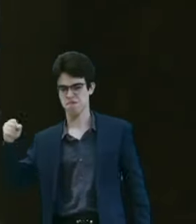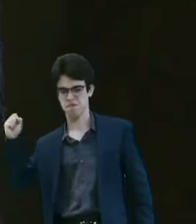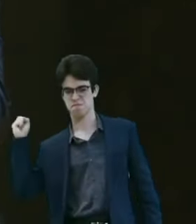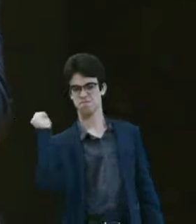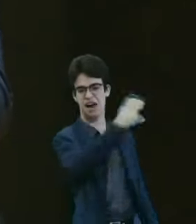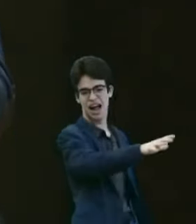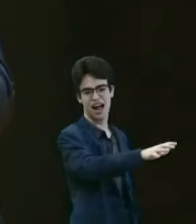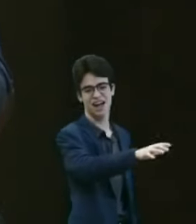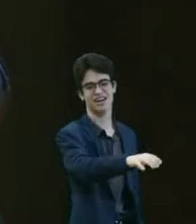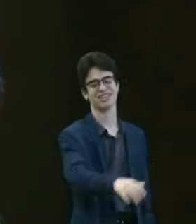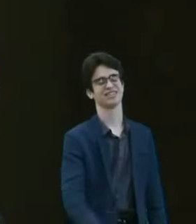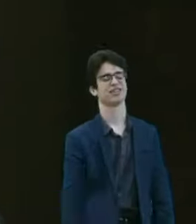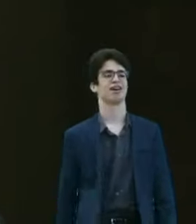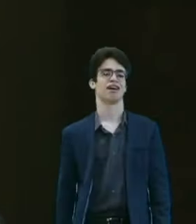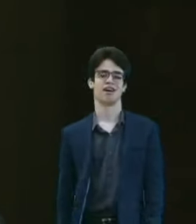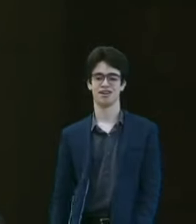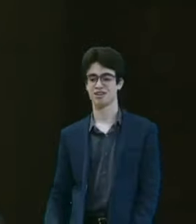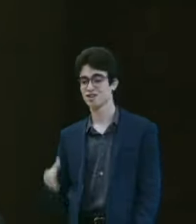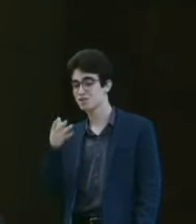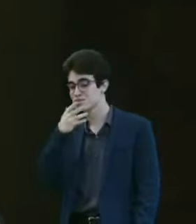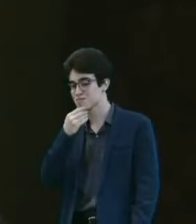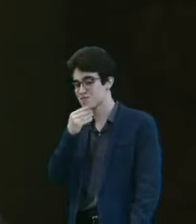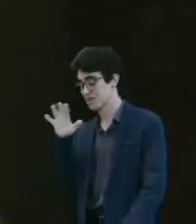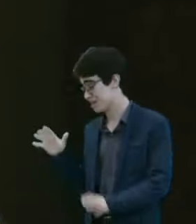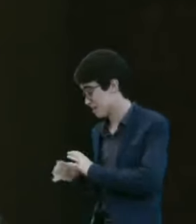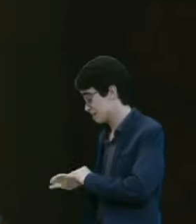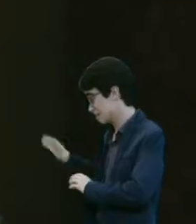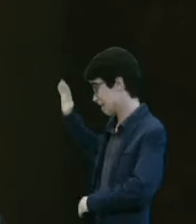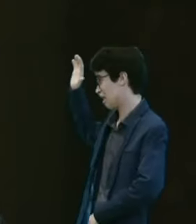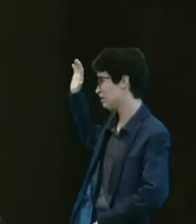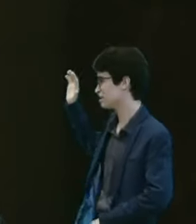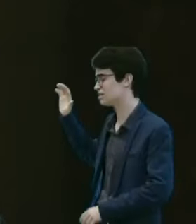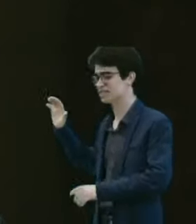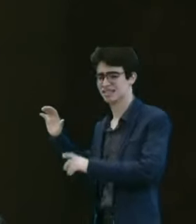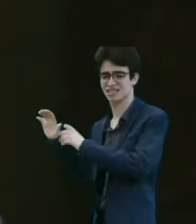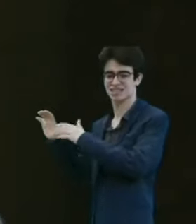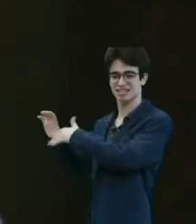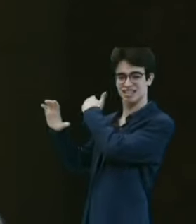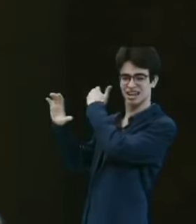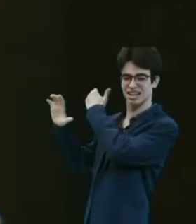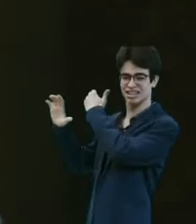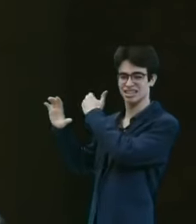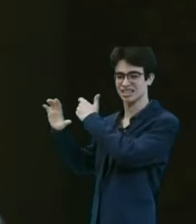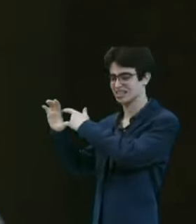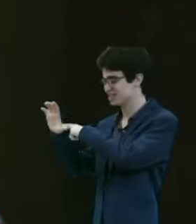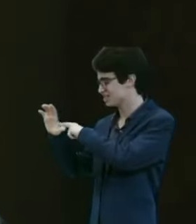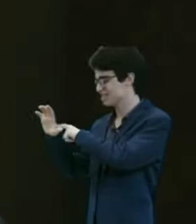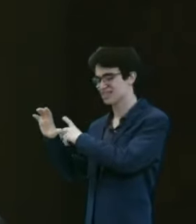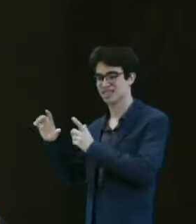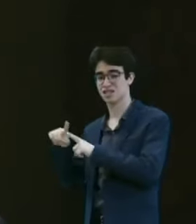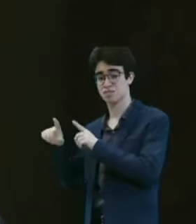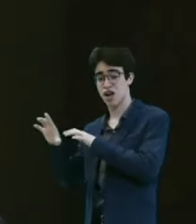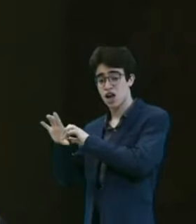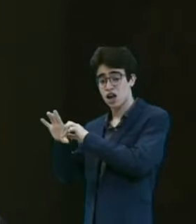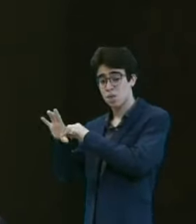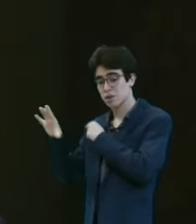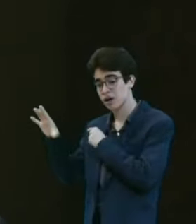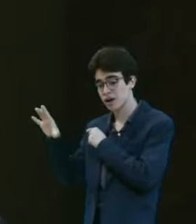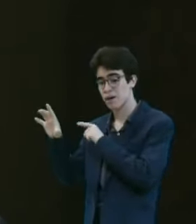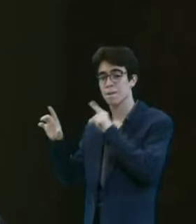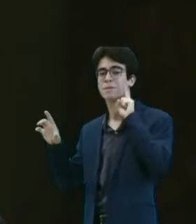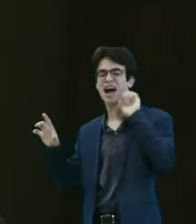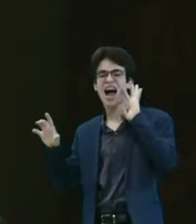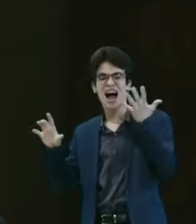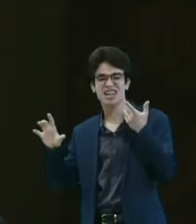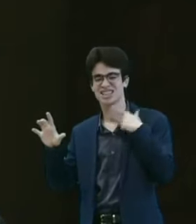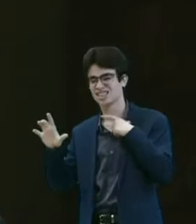no Benício. O Benício foi se defender, levantou a mão e pegou no dedo dele, mas cortou. Só que eu